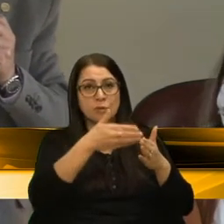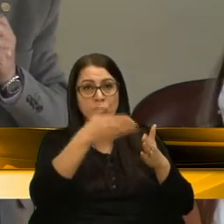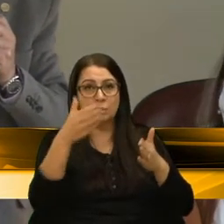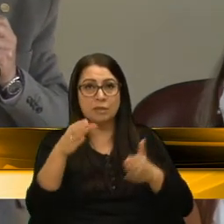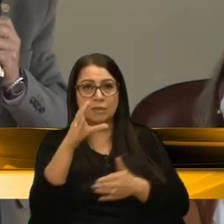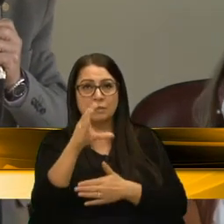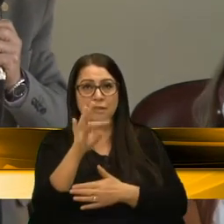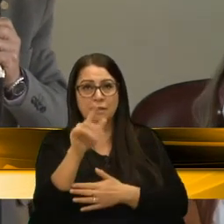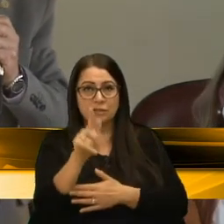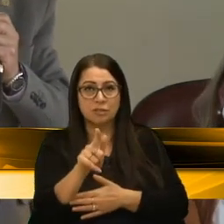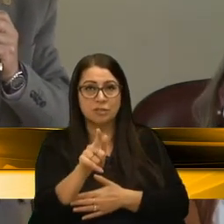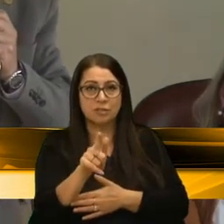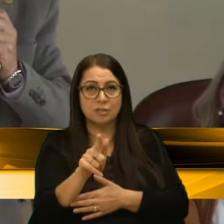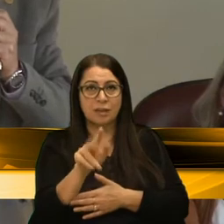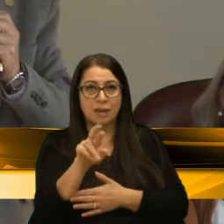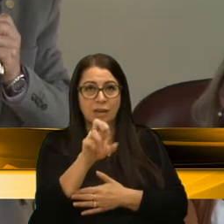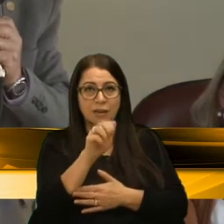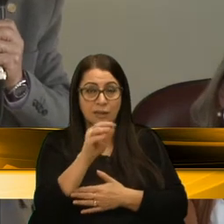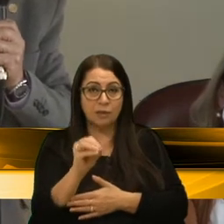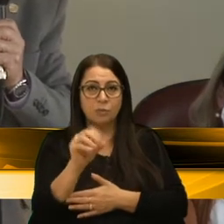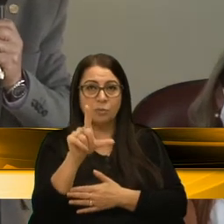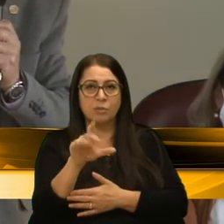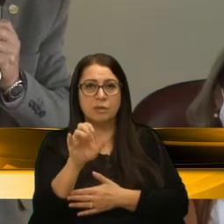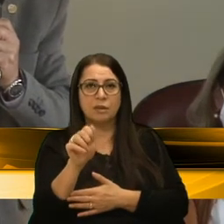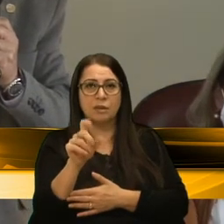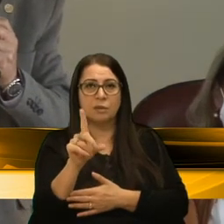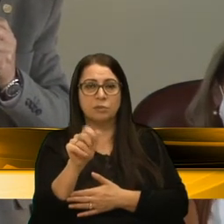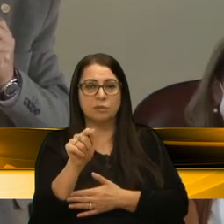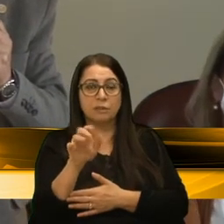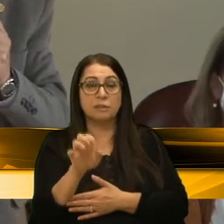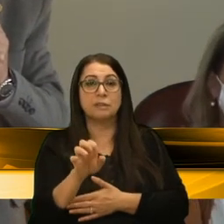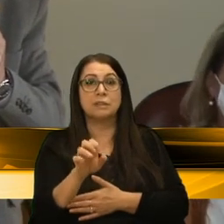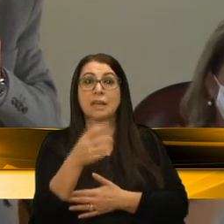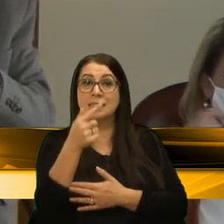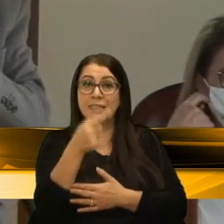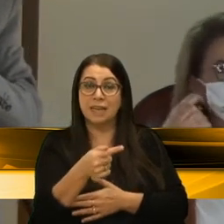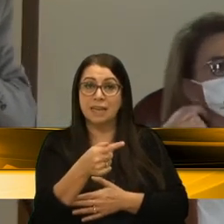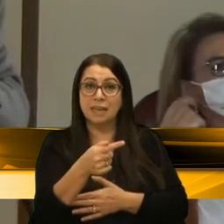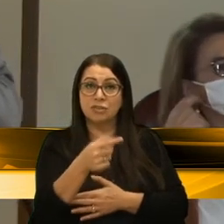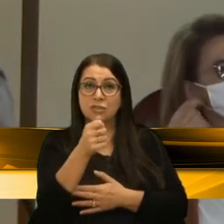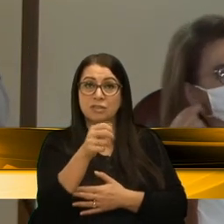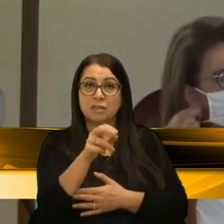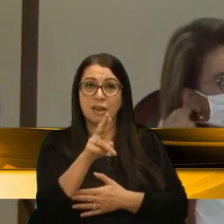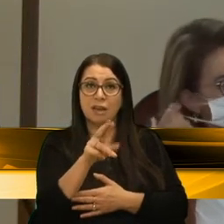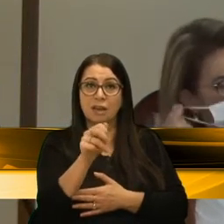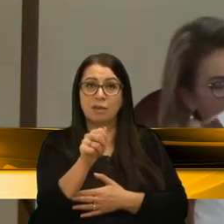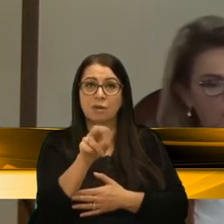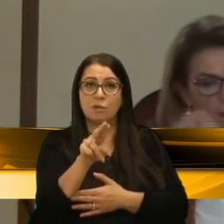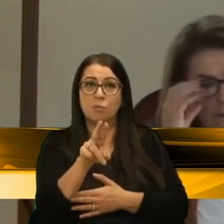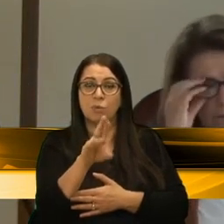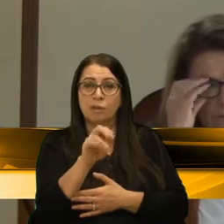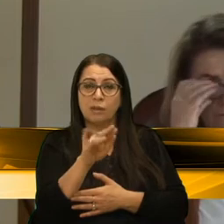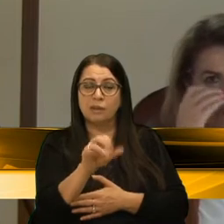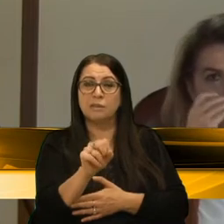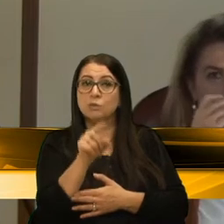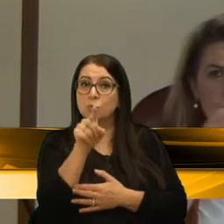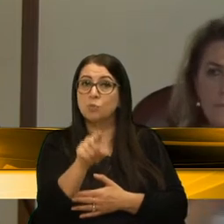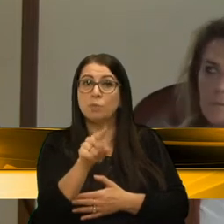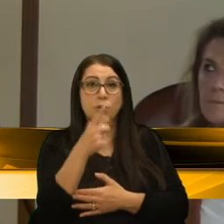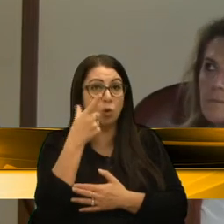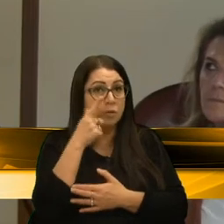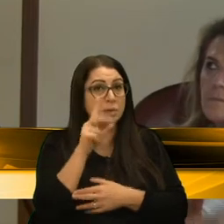da Lealdade, as 7 araucárias estavam todas elas licenciadas para corte. Uma delas nós